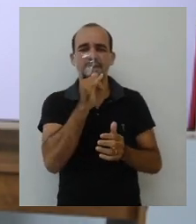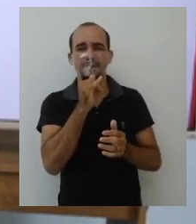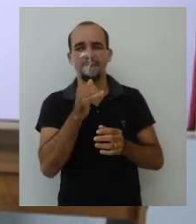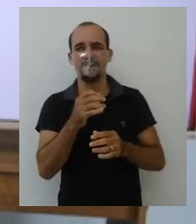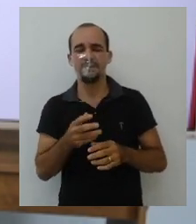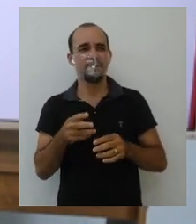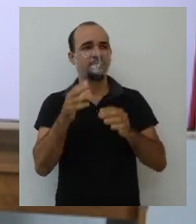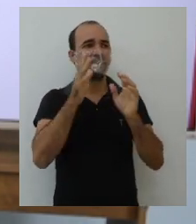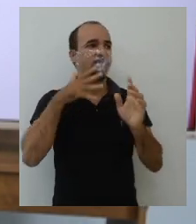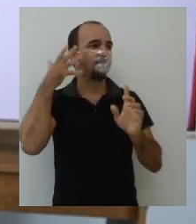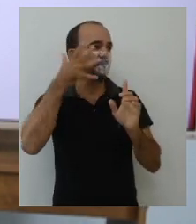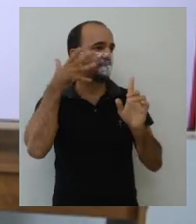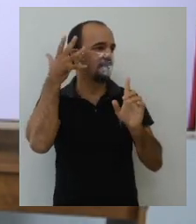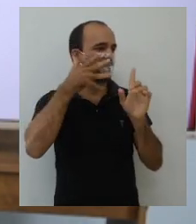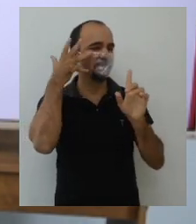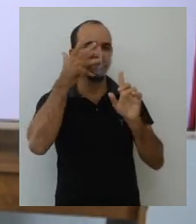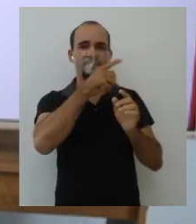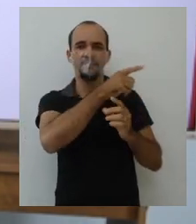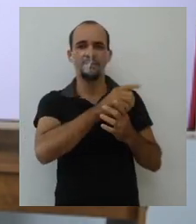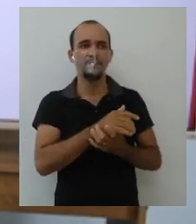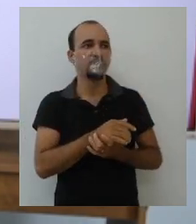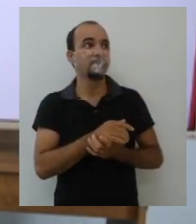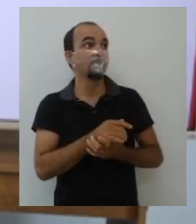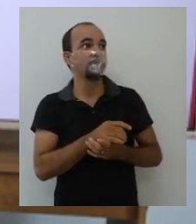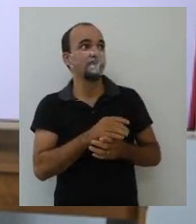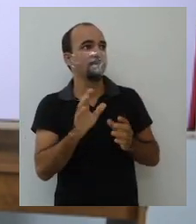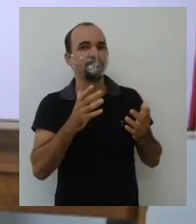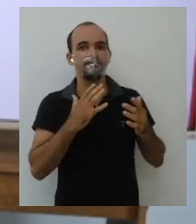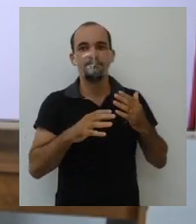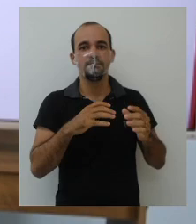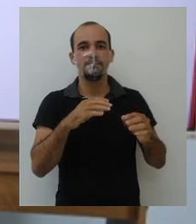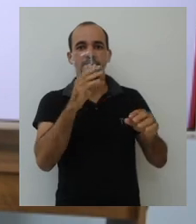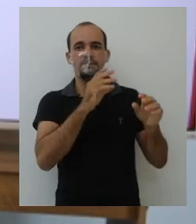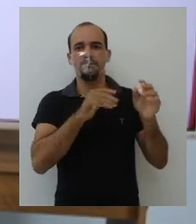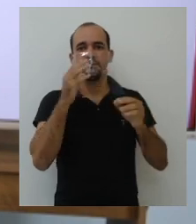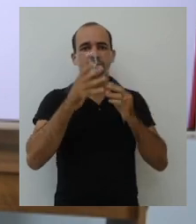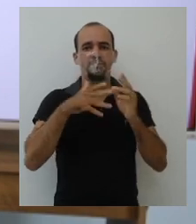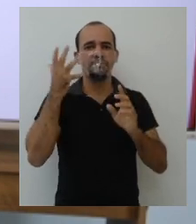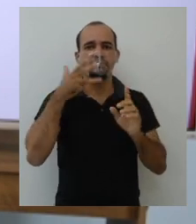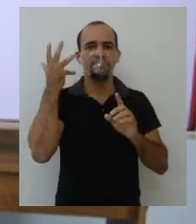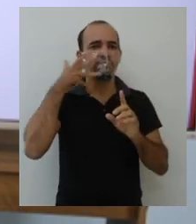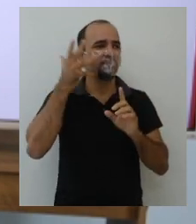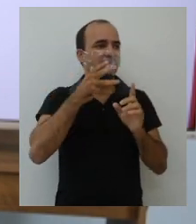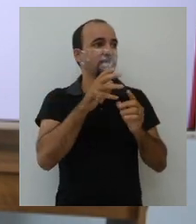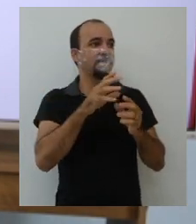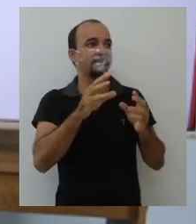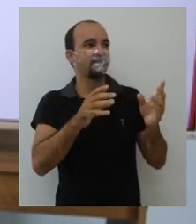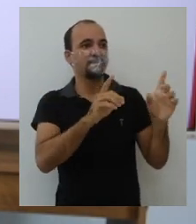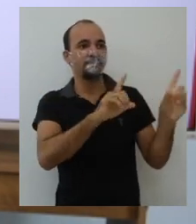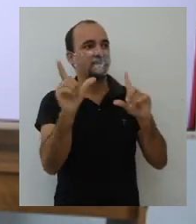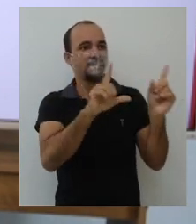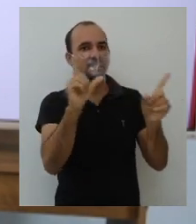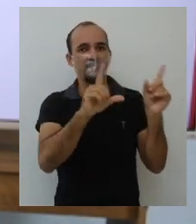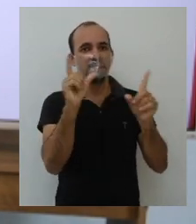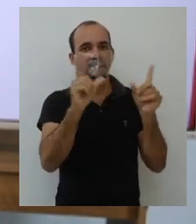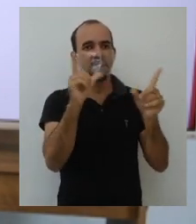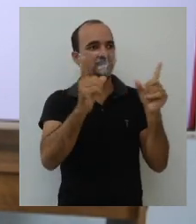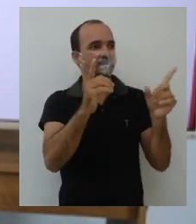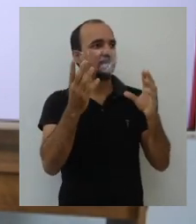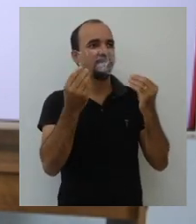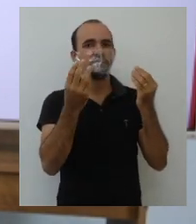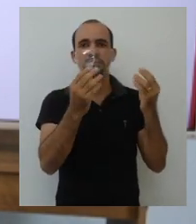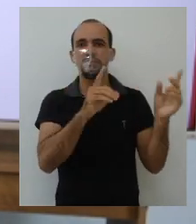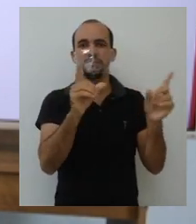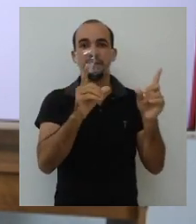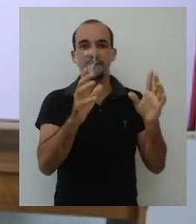Muito rápido, você não vai conseguir copiar tudo que está no slide, você não vai conseguir transcrever tudo que o